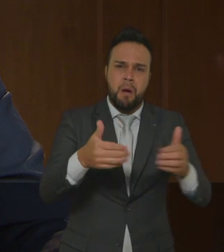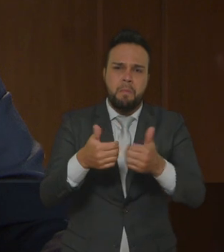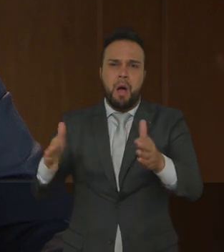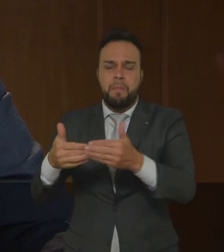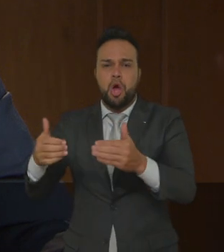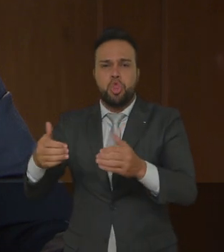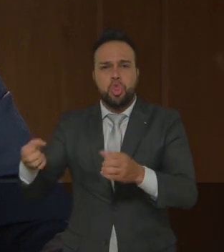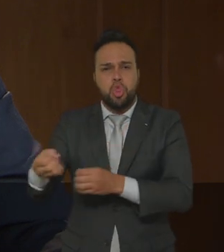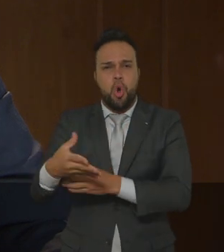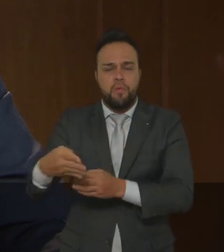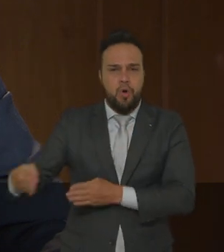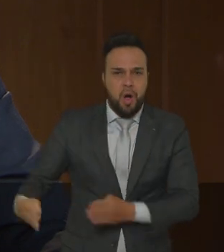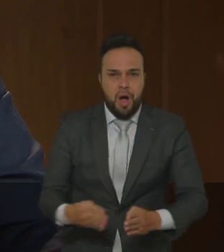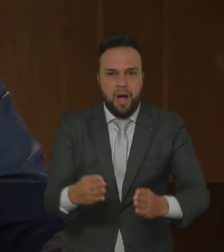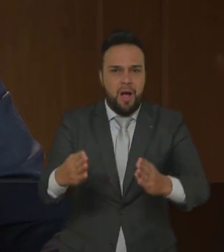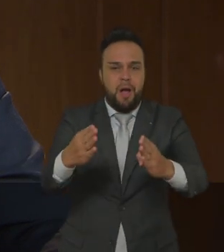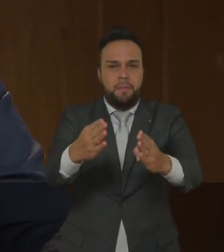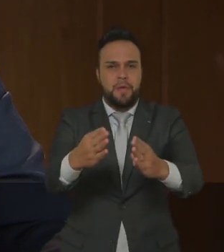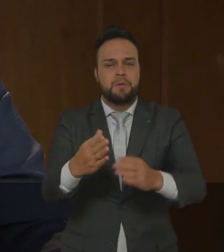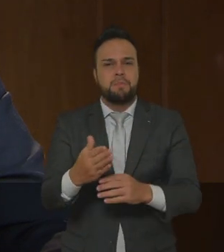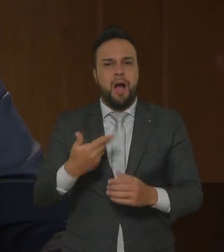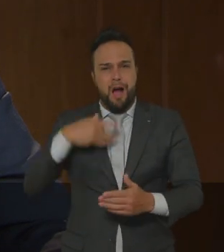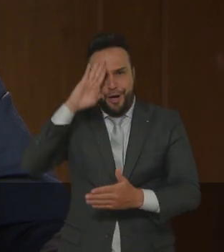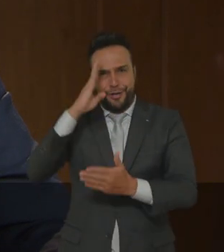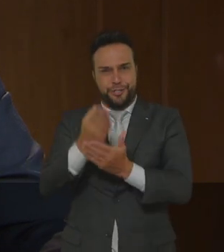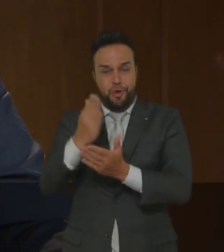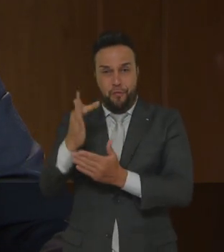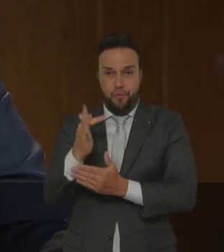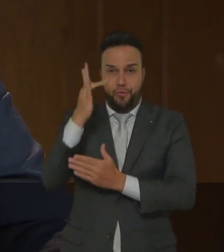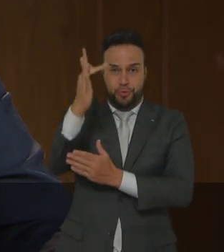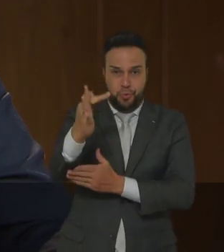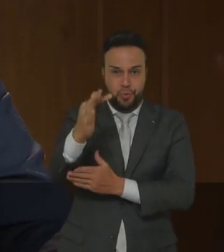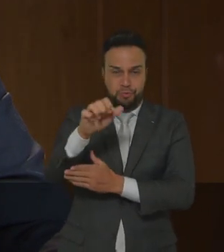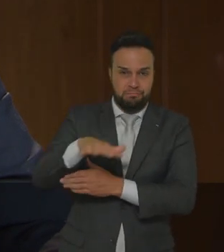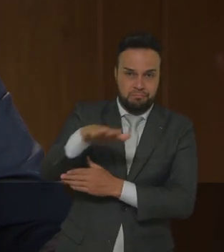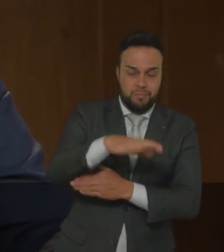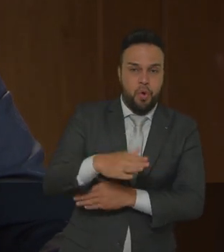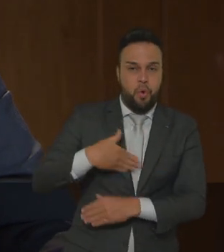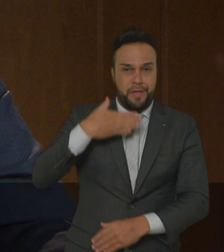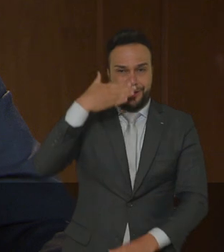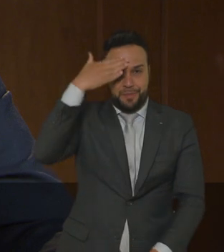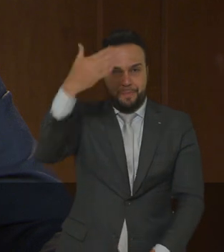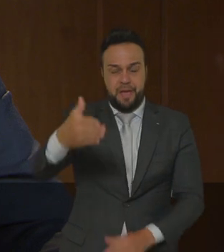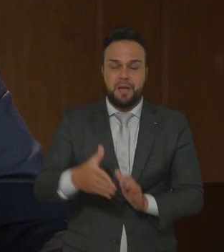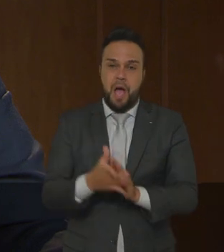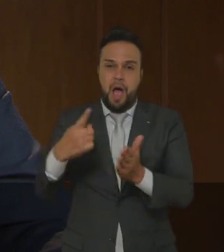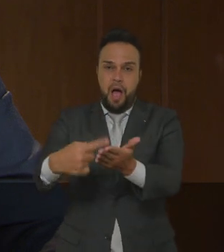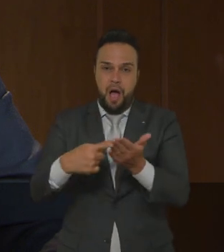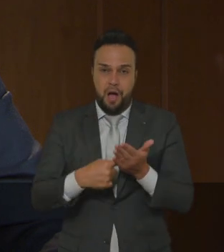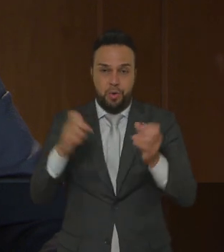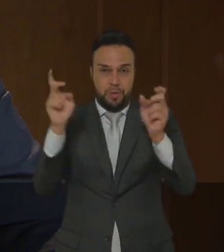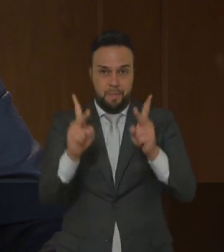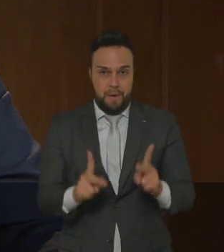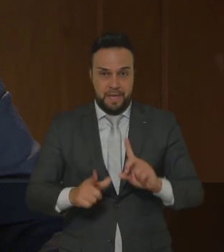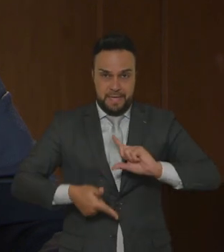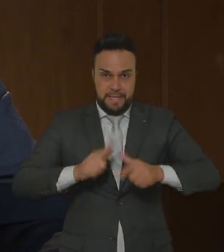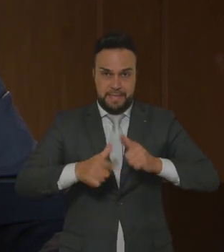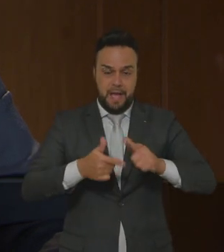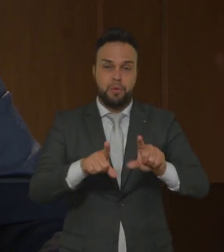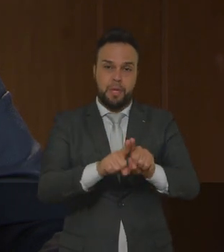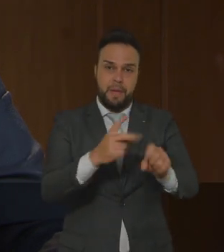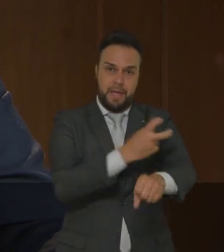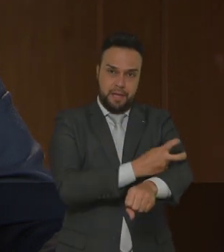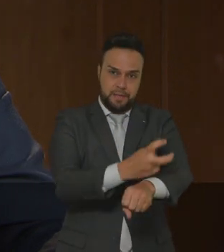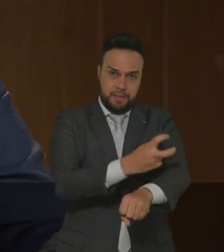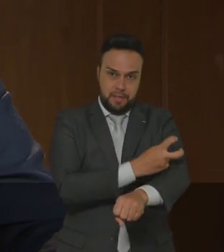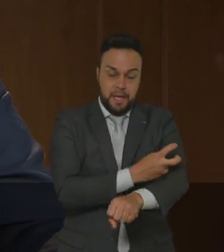de novos horizontes muito mais otimistas para o futuro do Oriente Médio os acordos de paz entre Israel